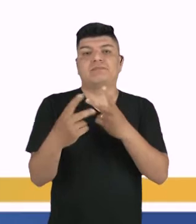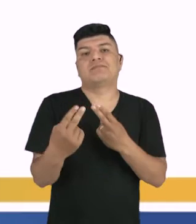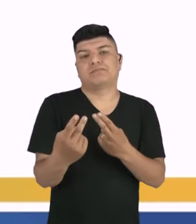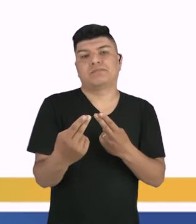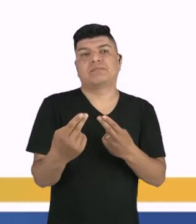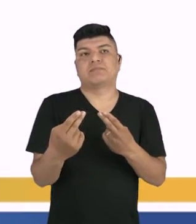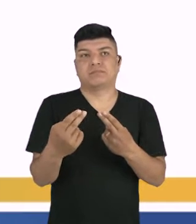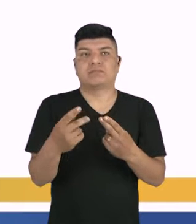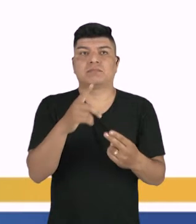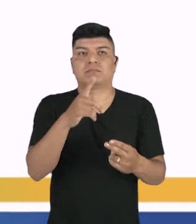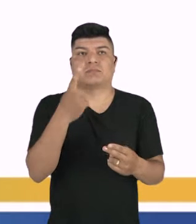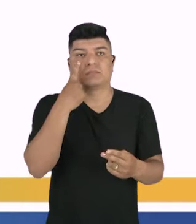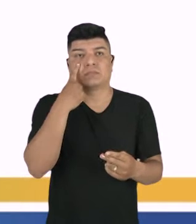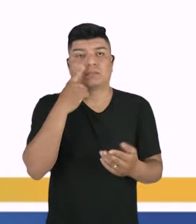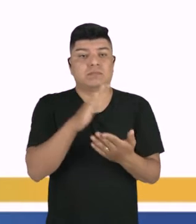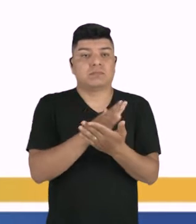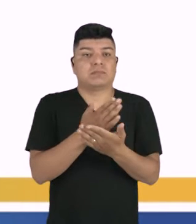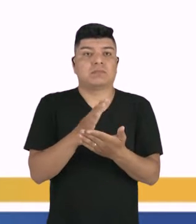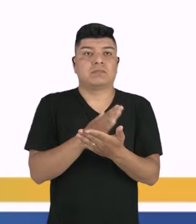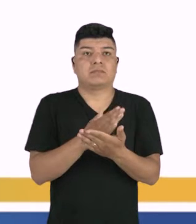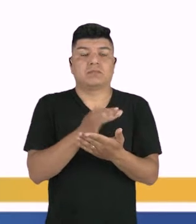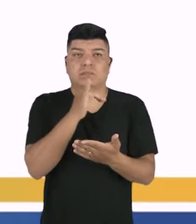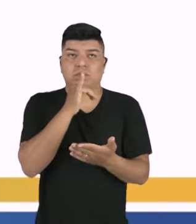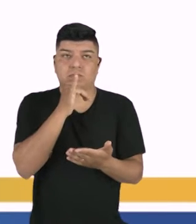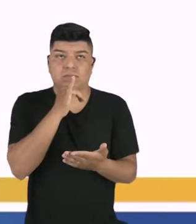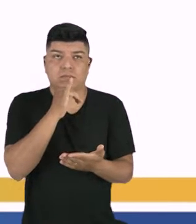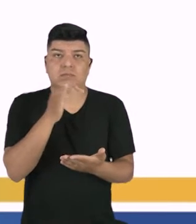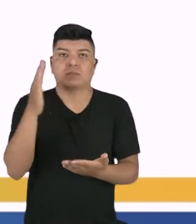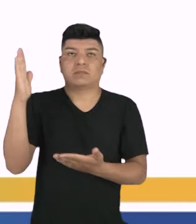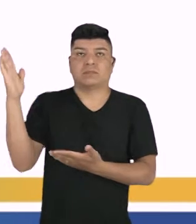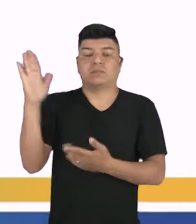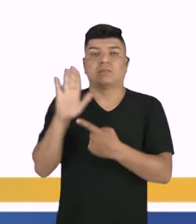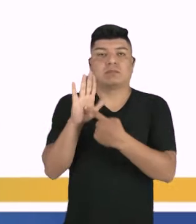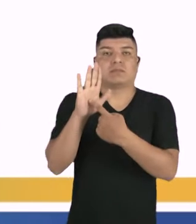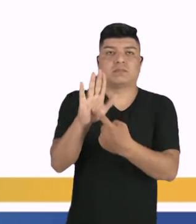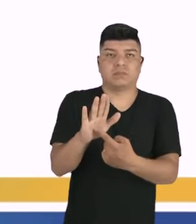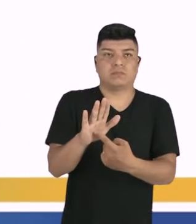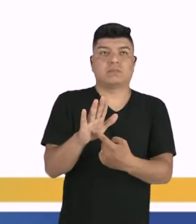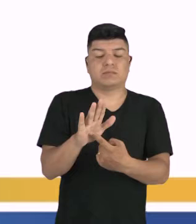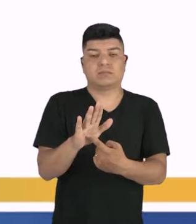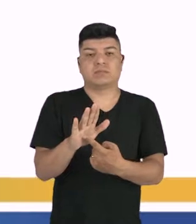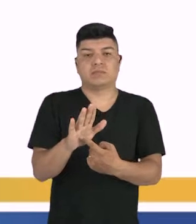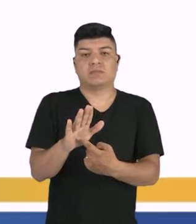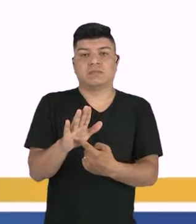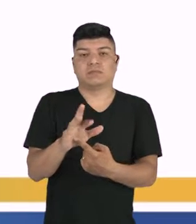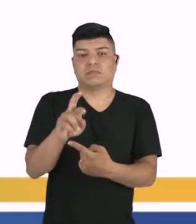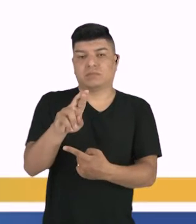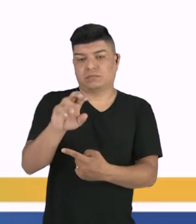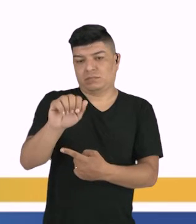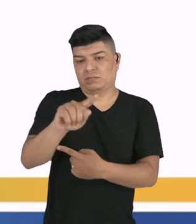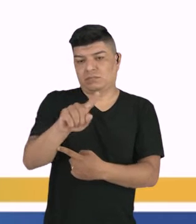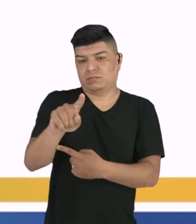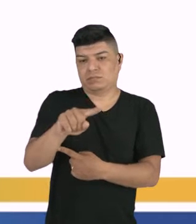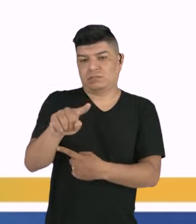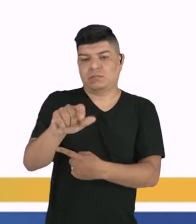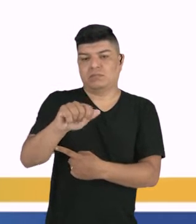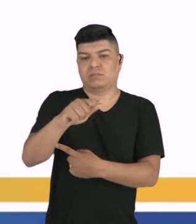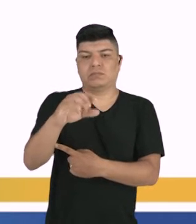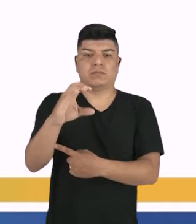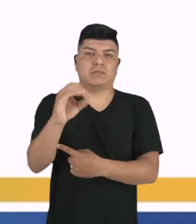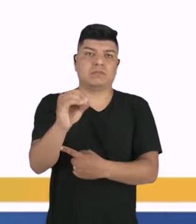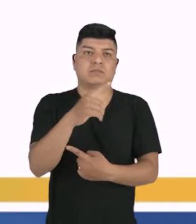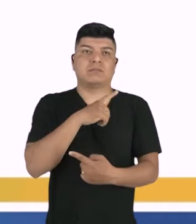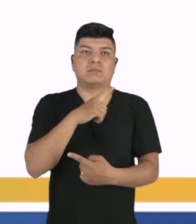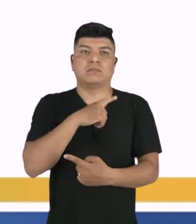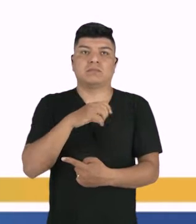aí vemos alguns exemplos. Ó. A incógnita aparece numa razão trigonométrica. Então